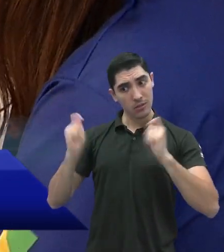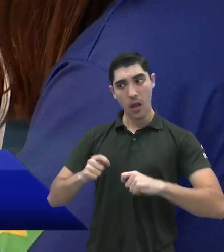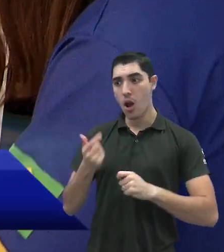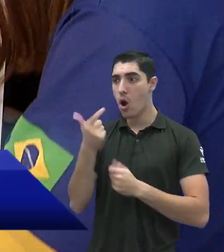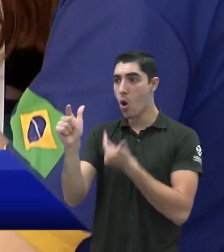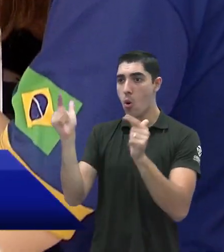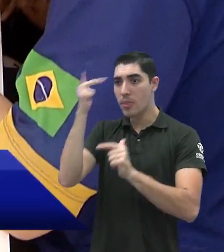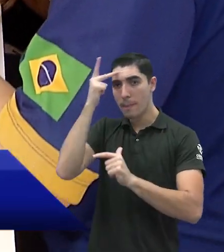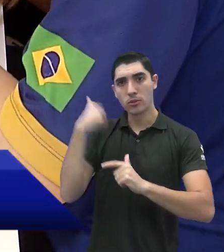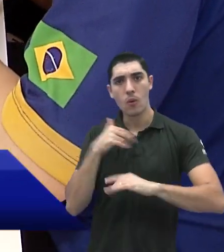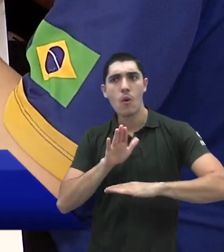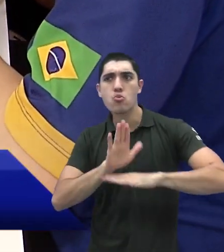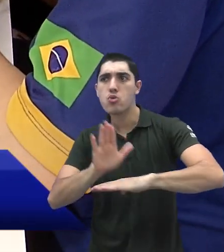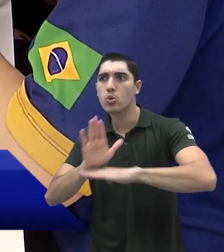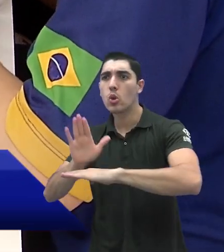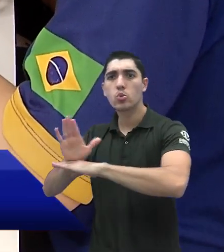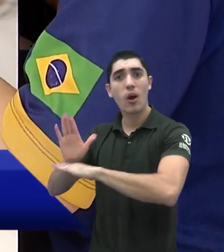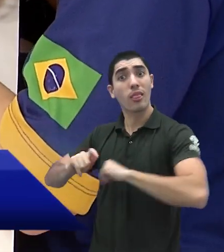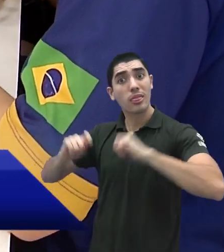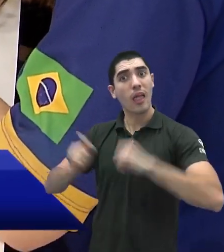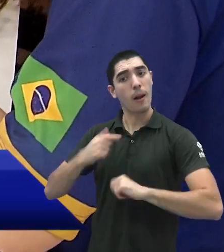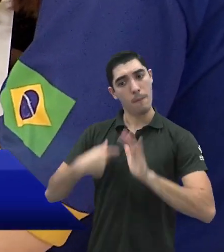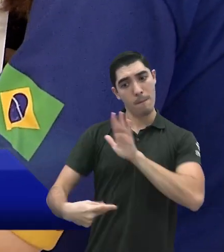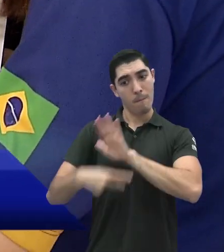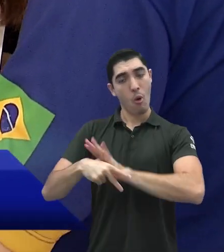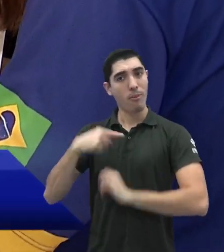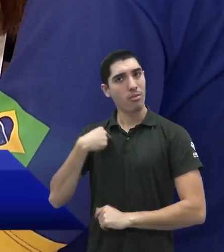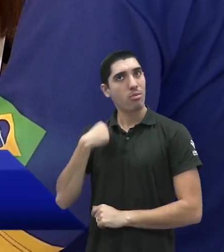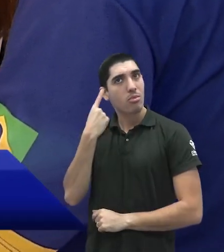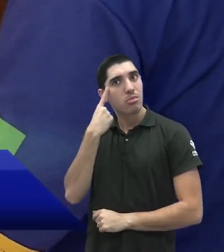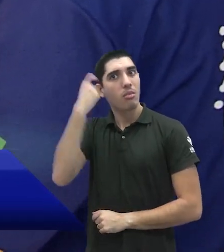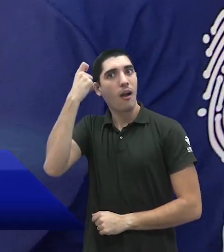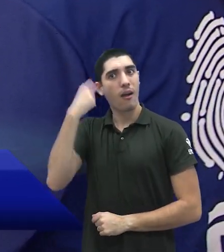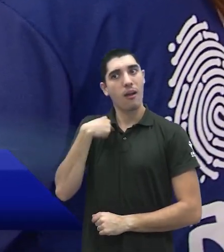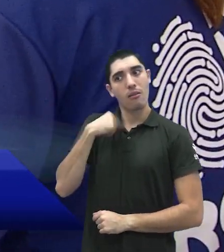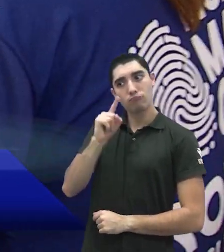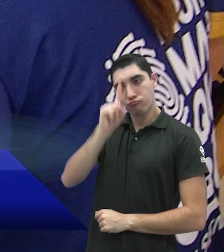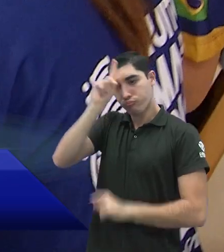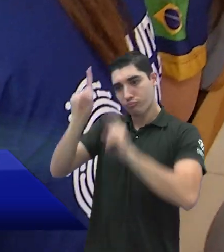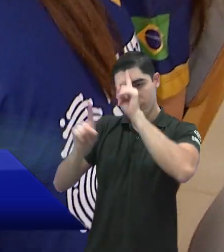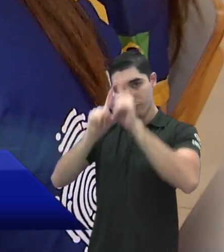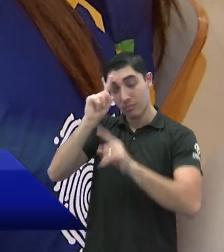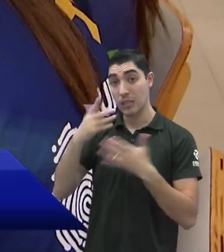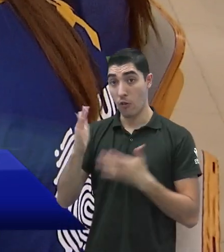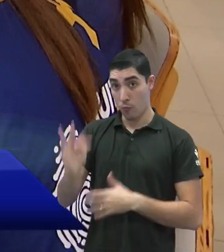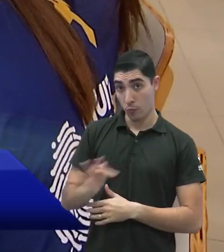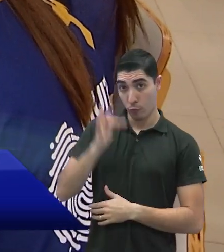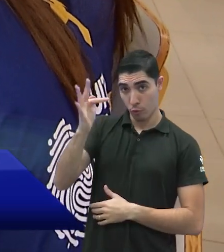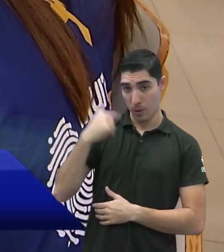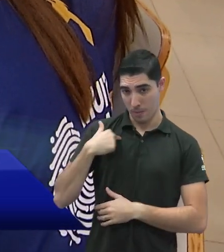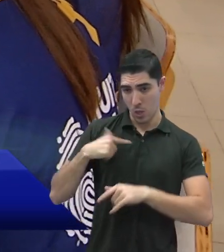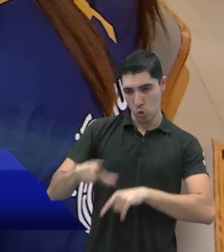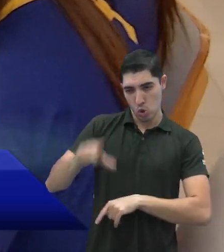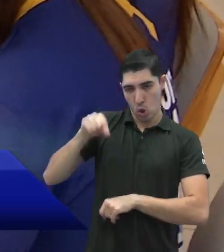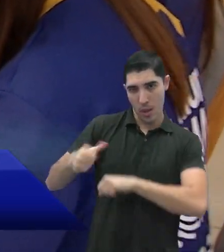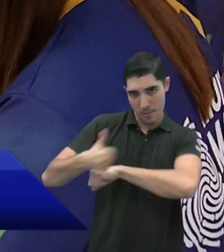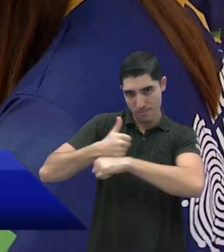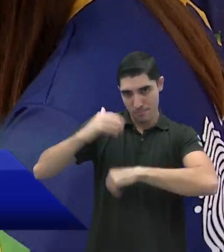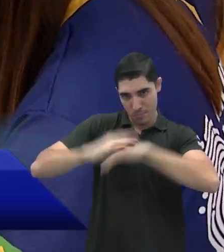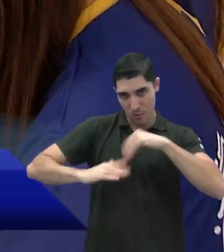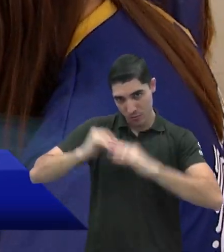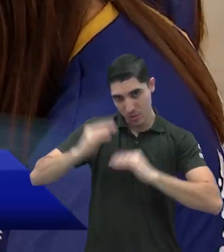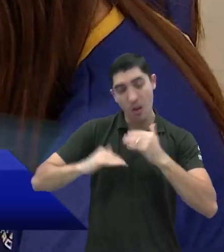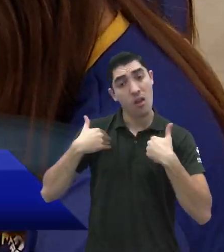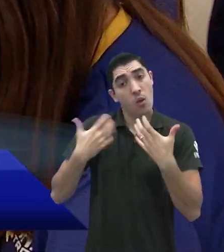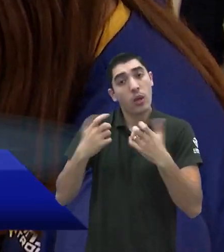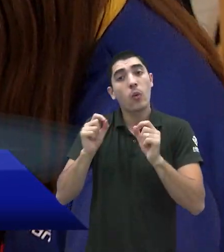A partir da robótica, eu percebi que eu posso ser relevante para as pessoas, que eu posso causar um impacto a partir das ideias que eu produzo. Então,